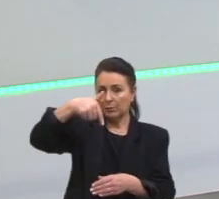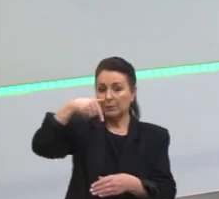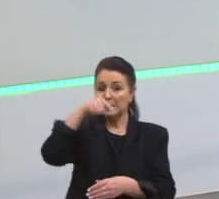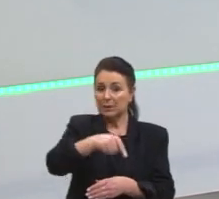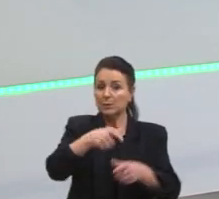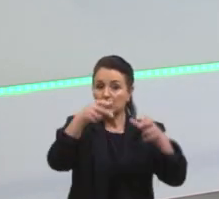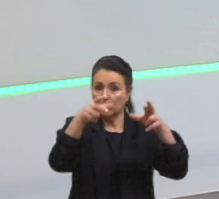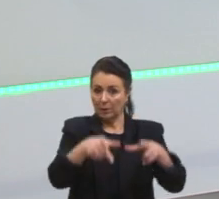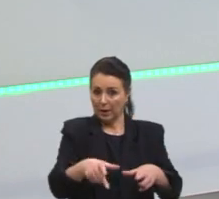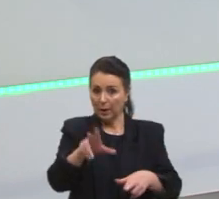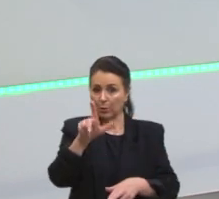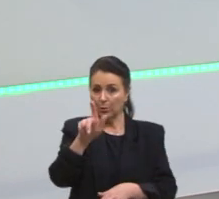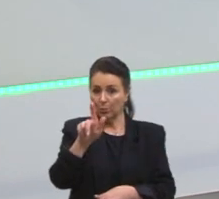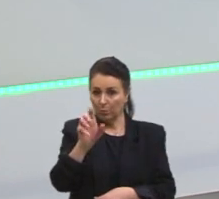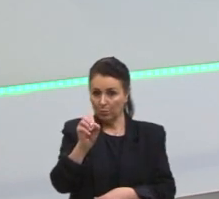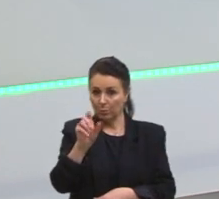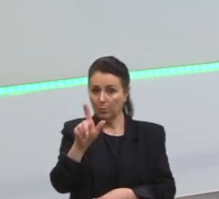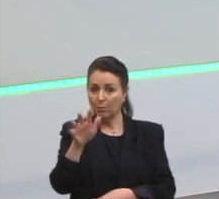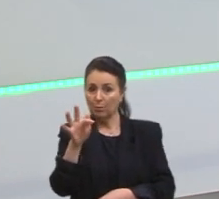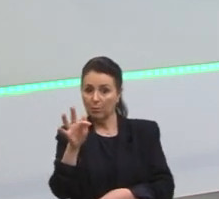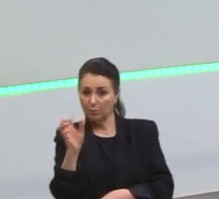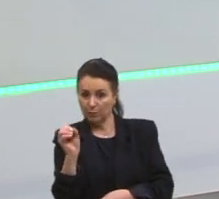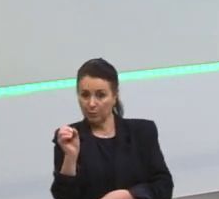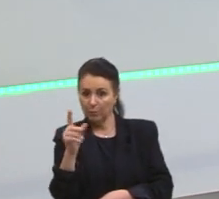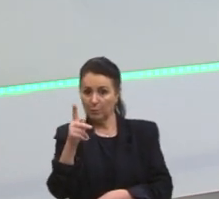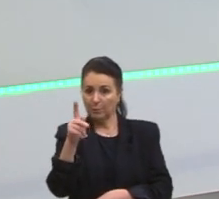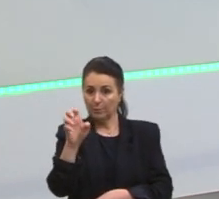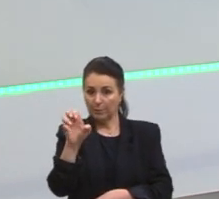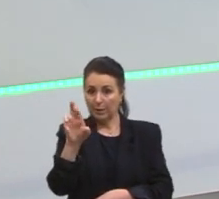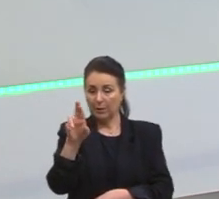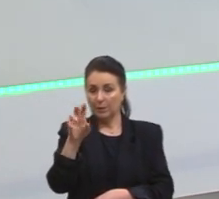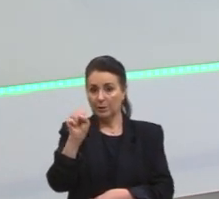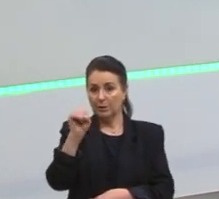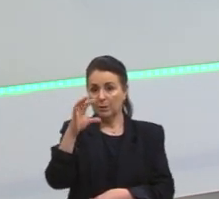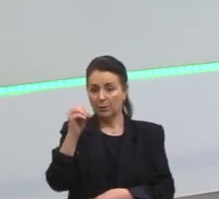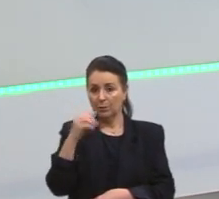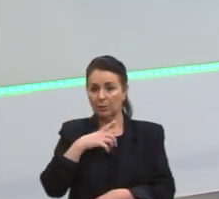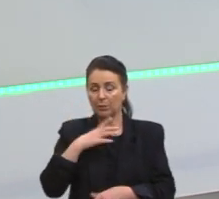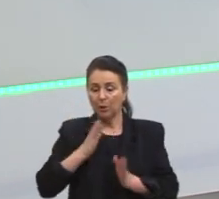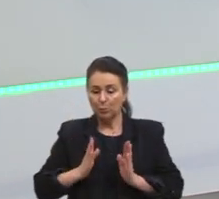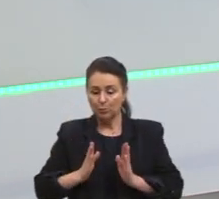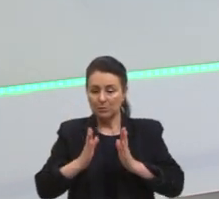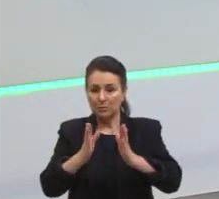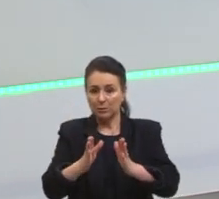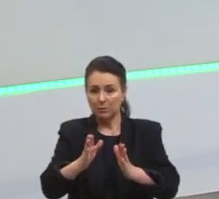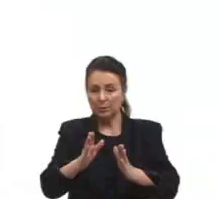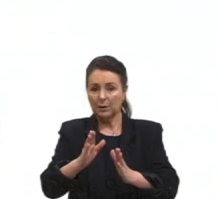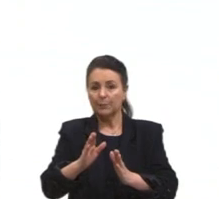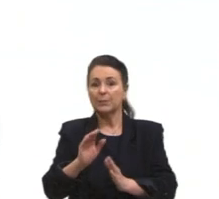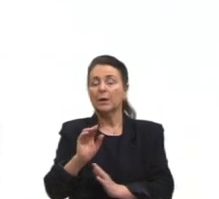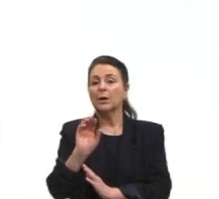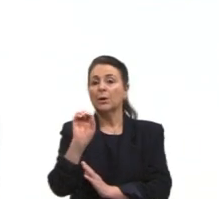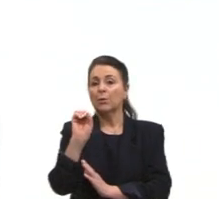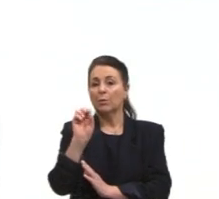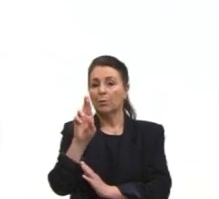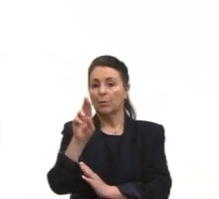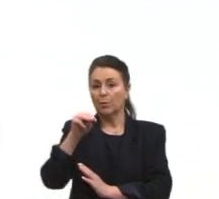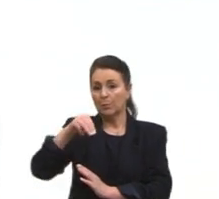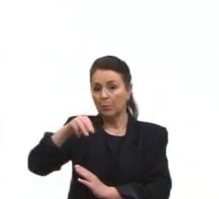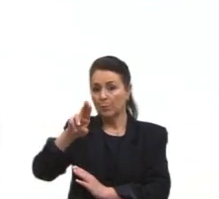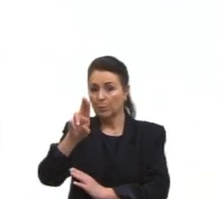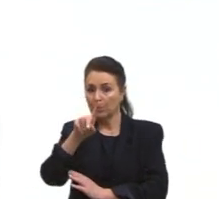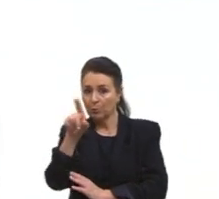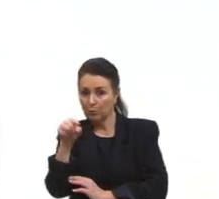pérsico também escoa esse petróleo tá nós temos ali o Estreito de omusque ormus né que vai ser a passagem aí desse